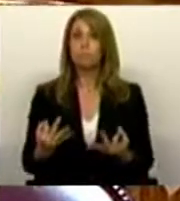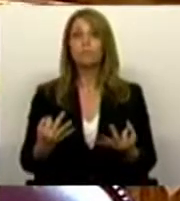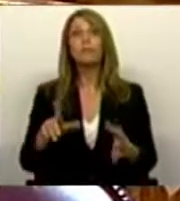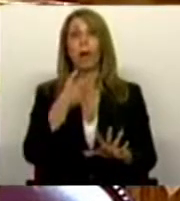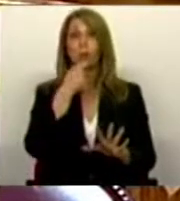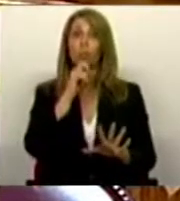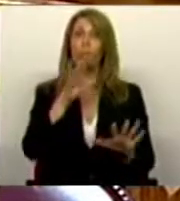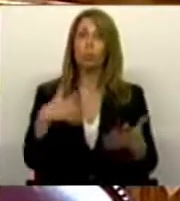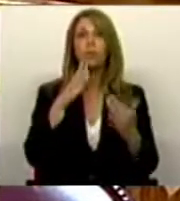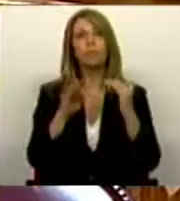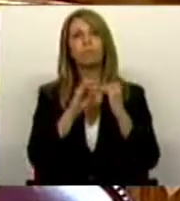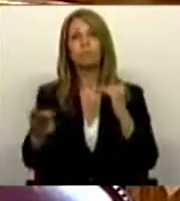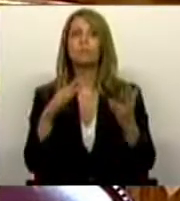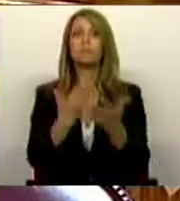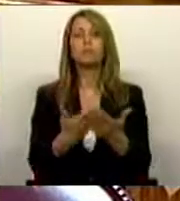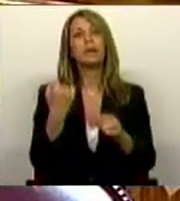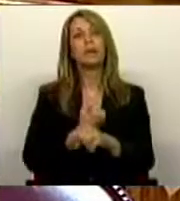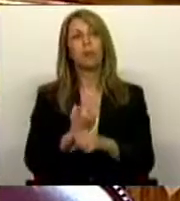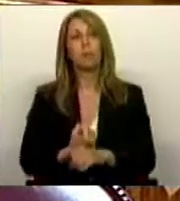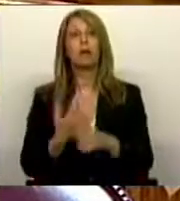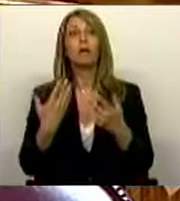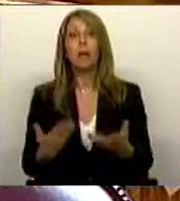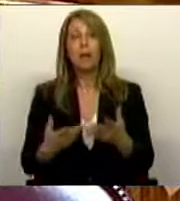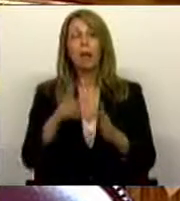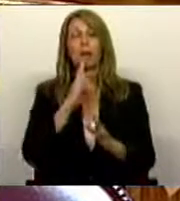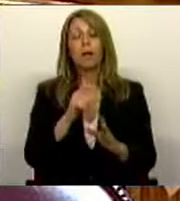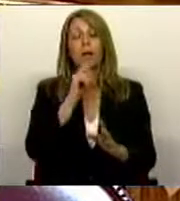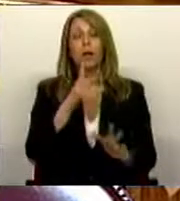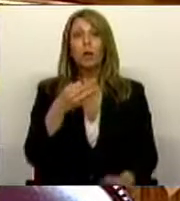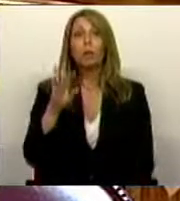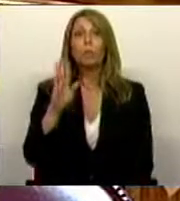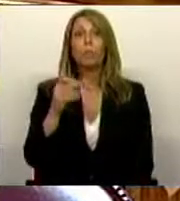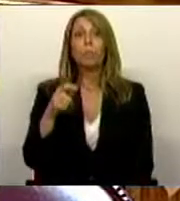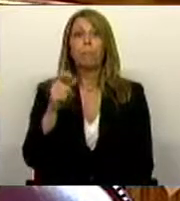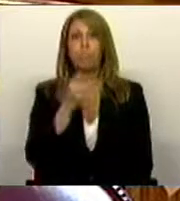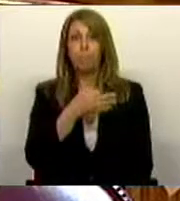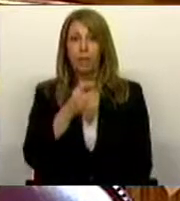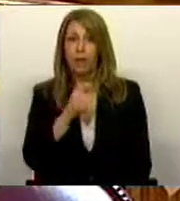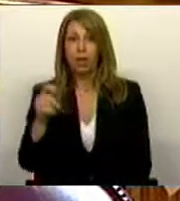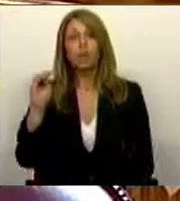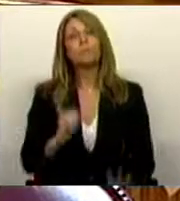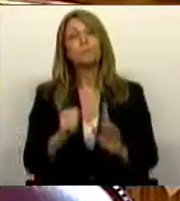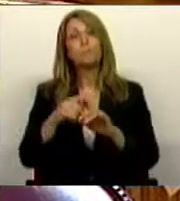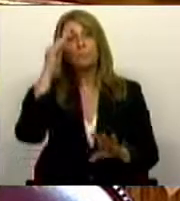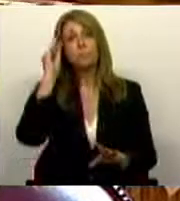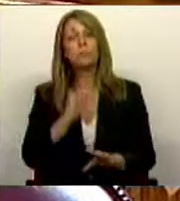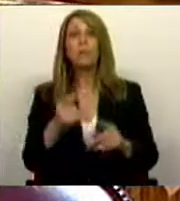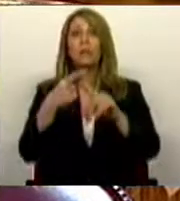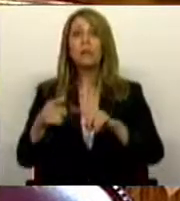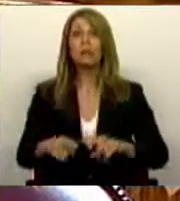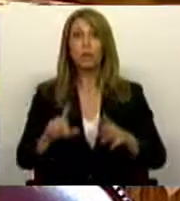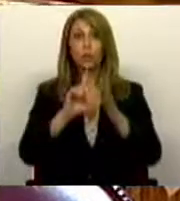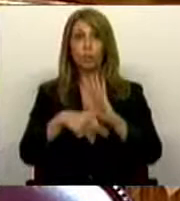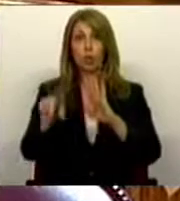emprego. Estas respostas dadas pelo PES vão de encontro àquilo que são muitas das recomendações que os diferentes projetos de resolução que aqui